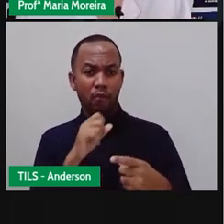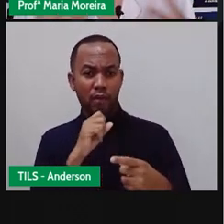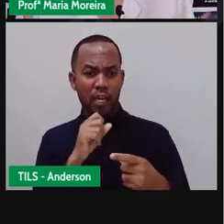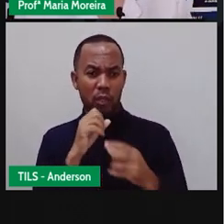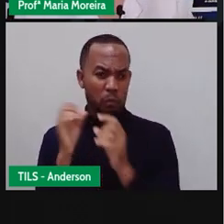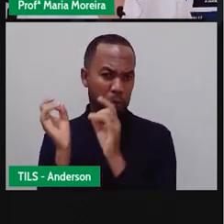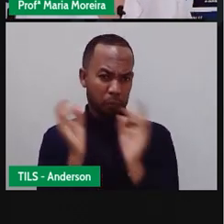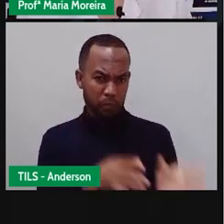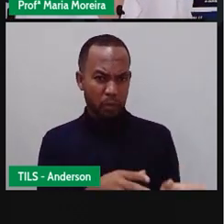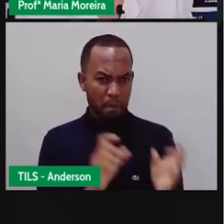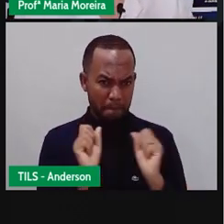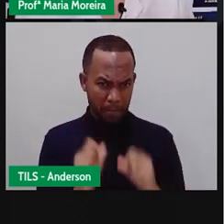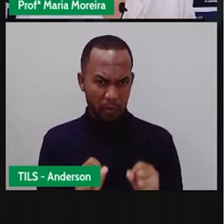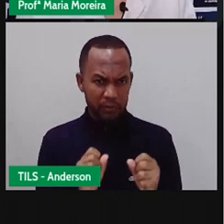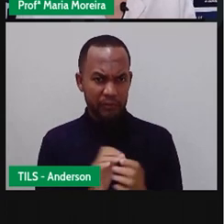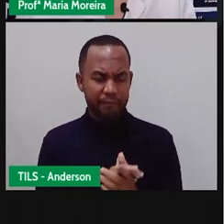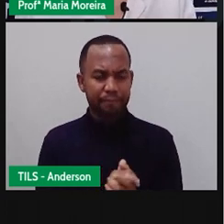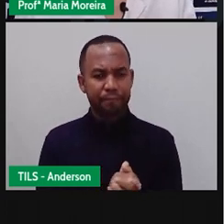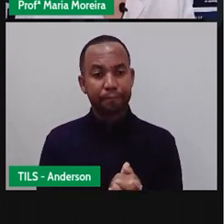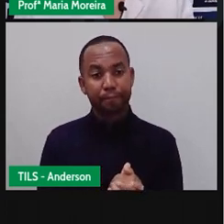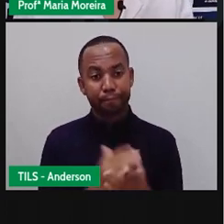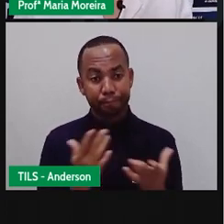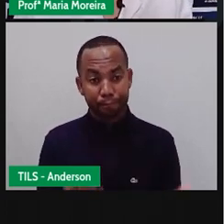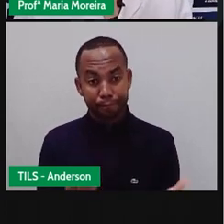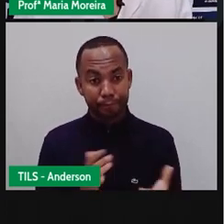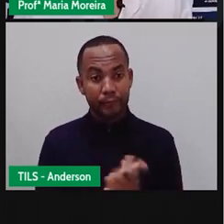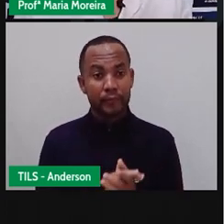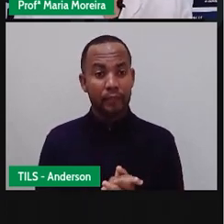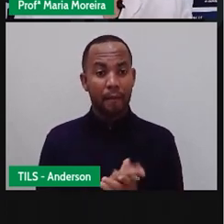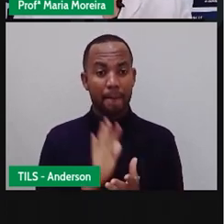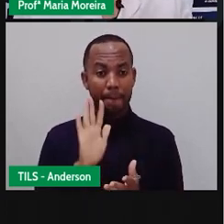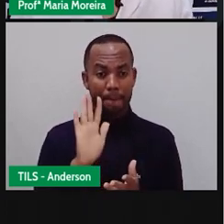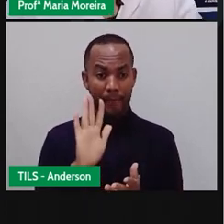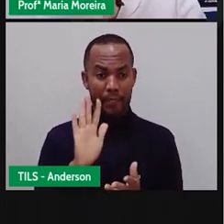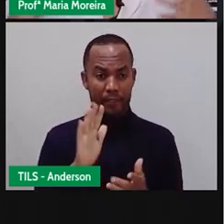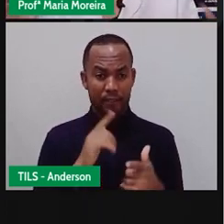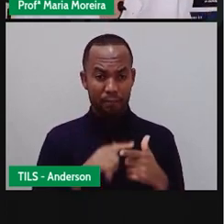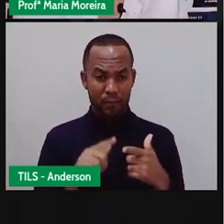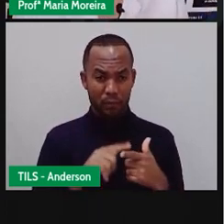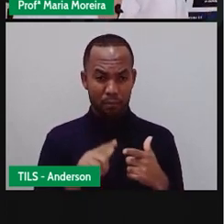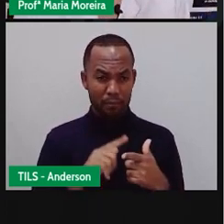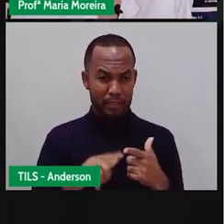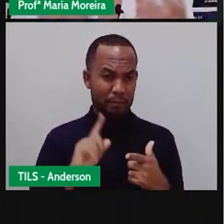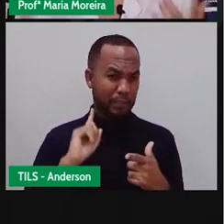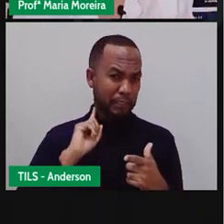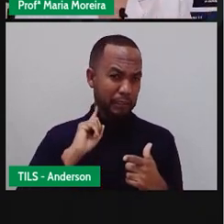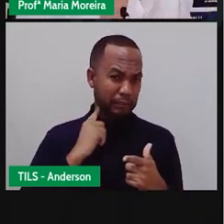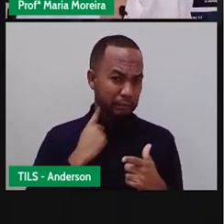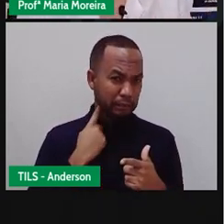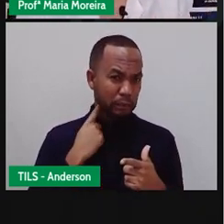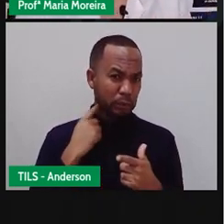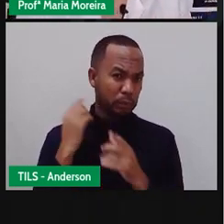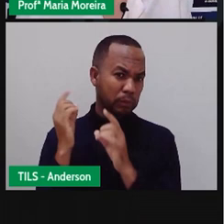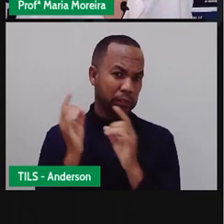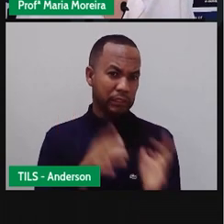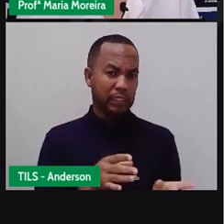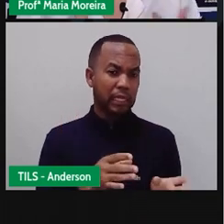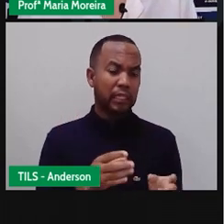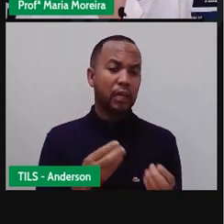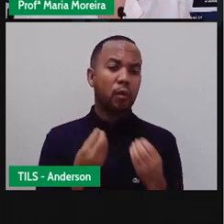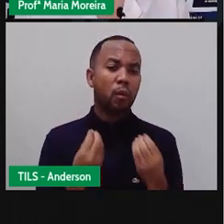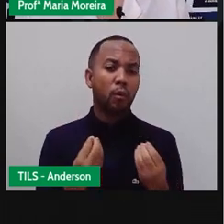de vocês na maioria de vocês bom E aí aqui temos um problema né porque esse lixo quando eles Esses aparelhos eles não